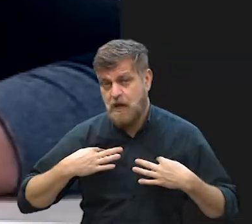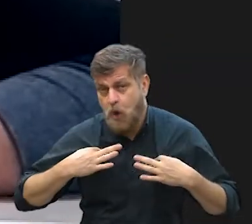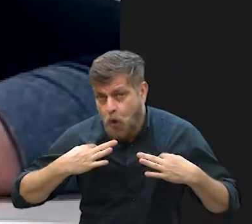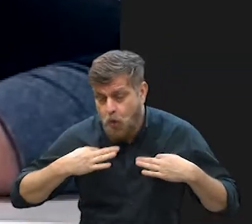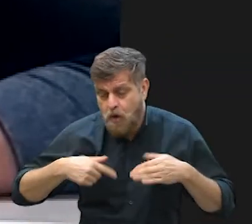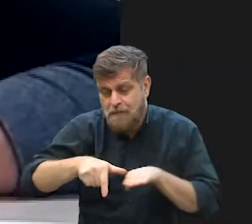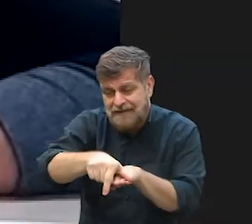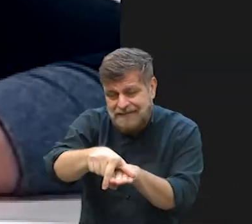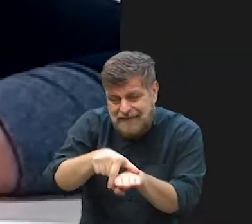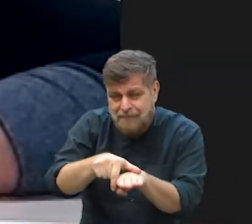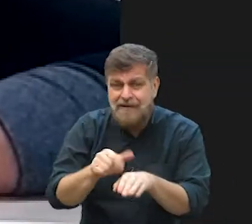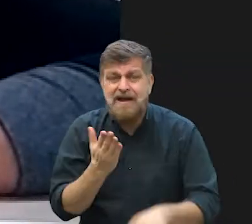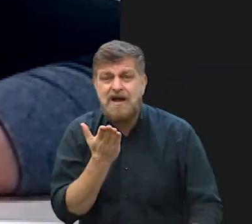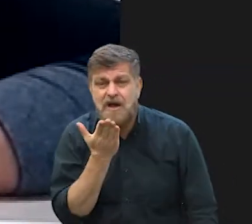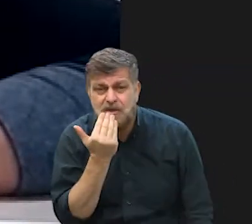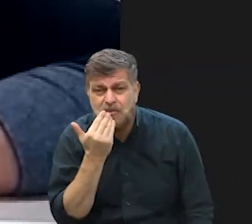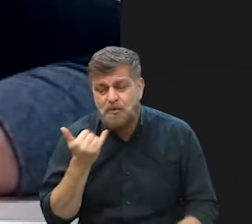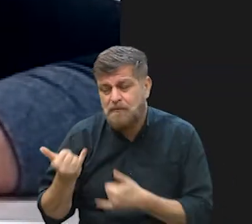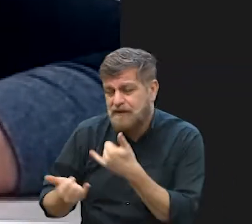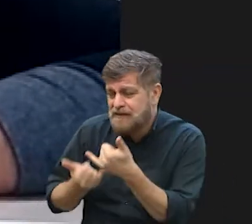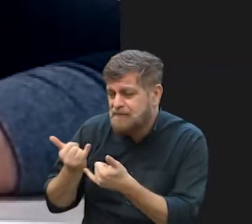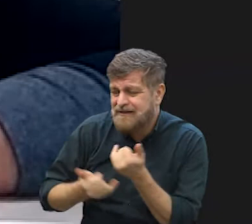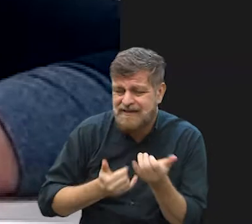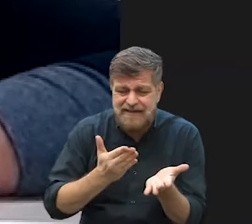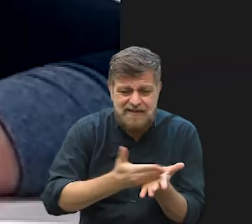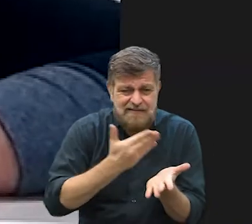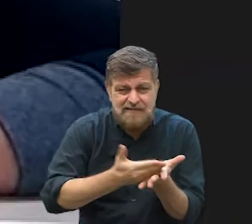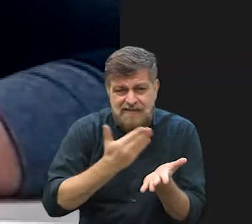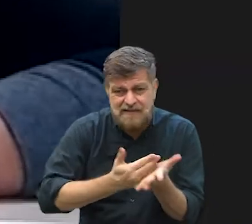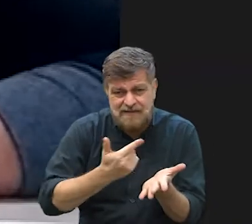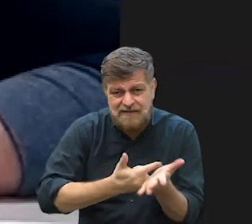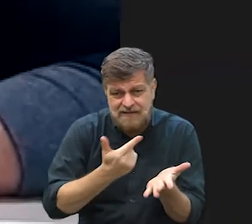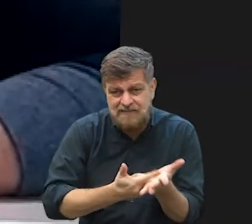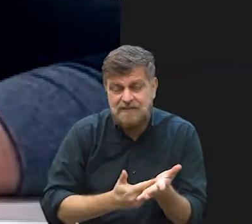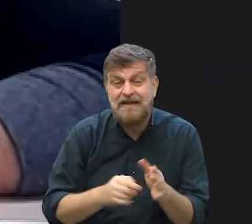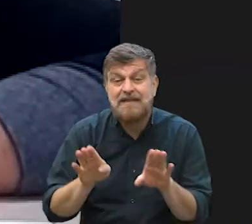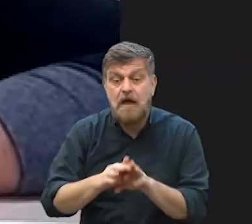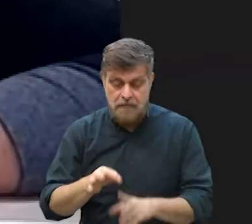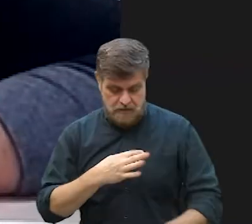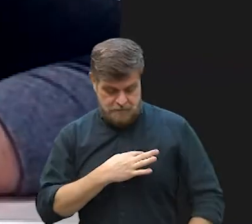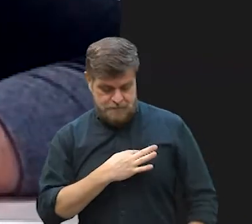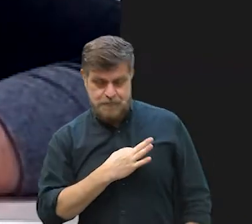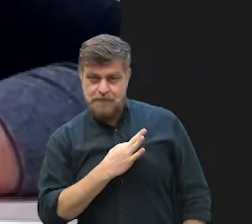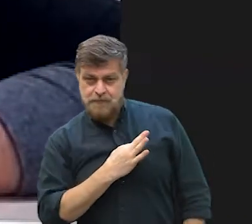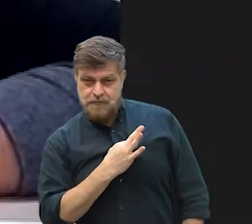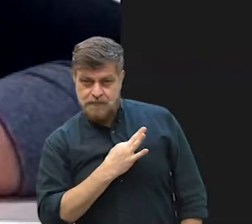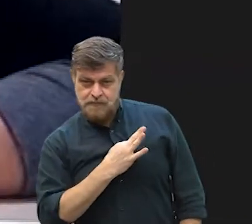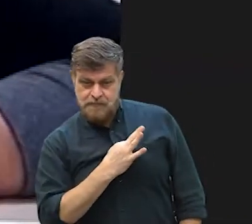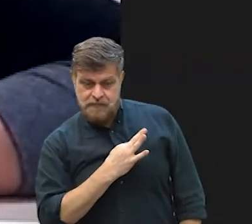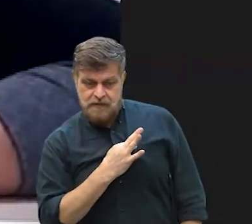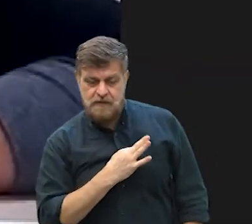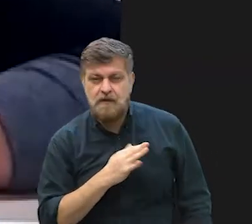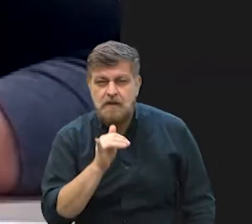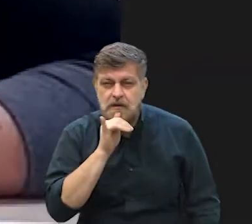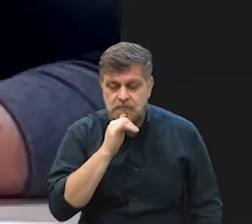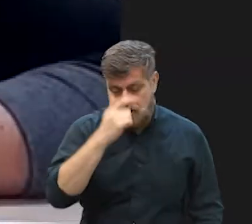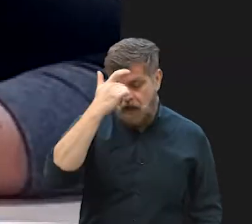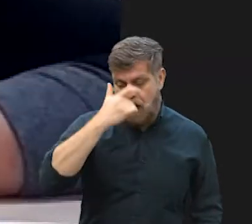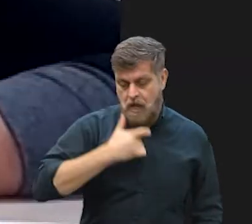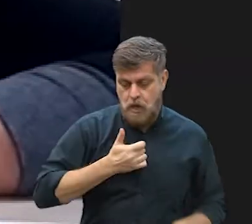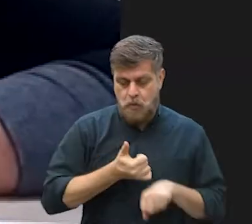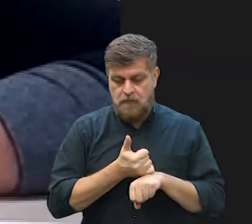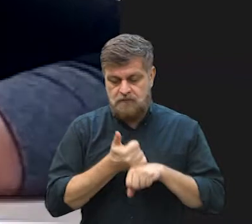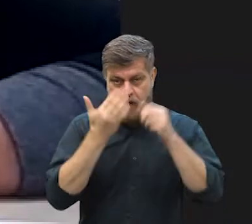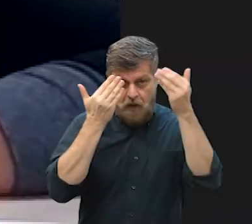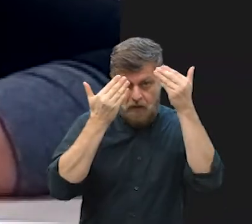Roupas, sapatos, alimentos, brinquedos, livros, voluntários mesmo, né, voluntário. Eu sou psicóloga,